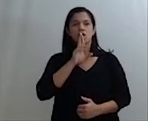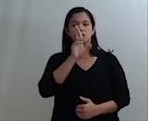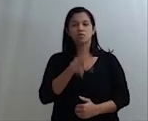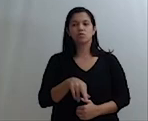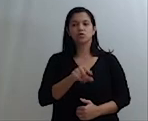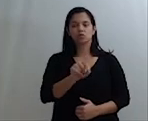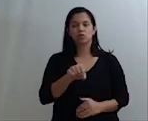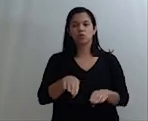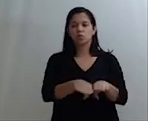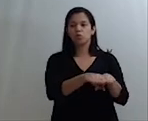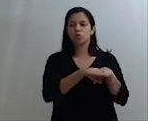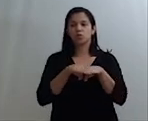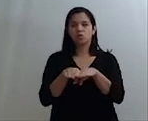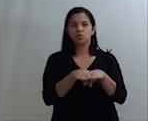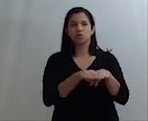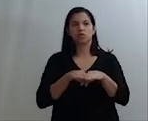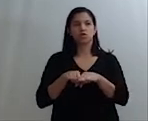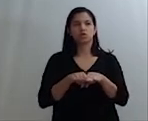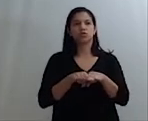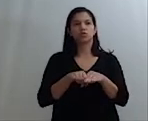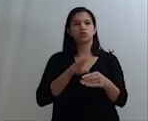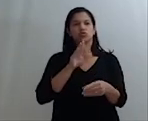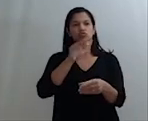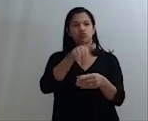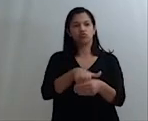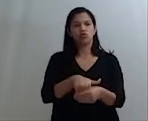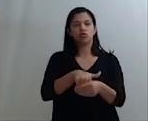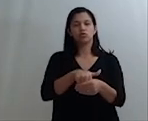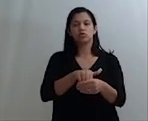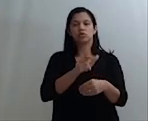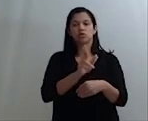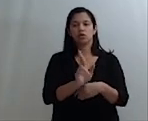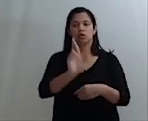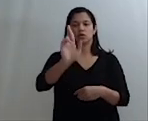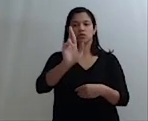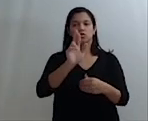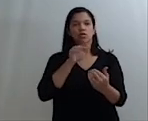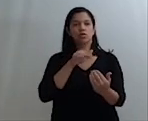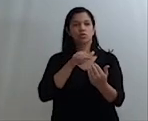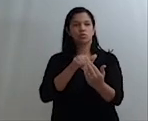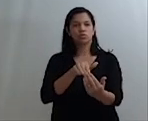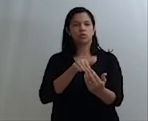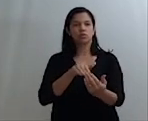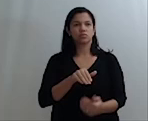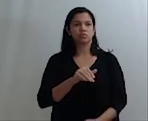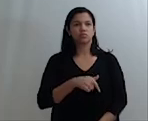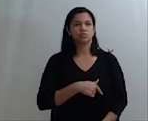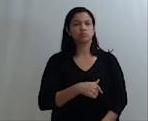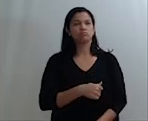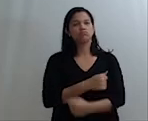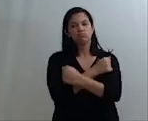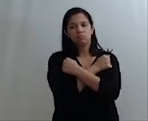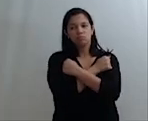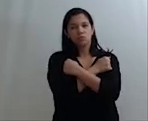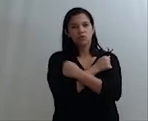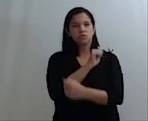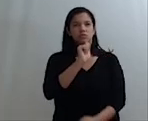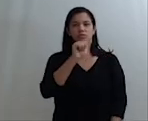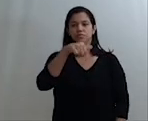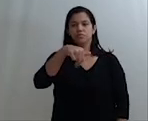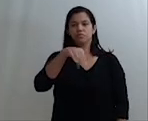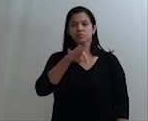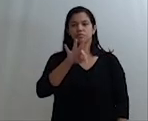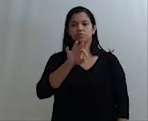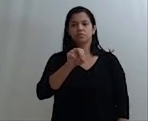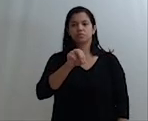unanimidade nos termos do voto da ilustre relatora D iat Um abraço um beijo